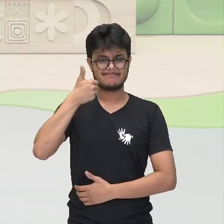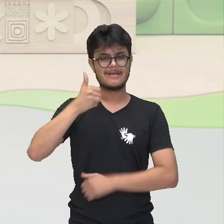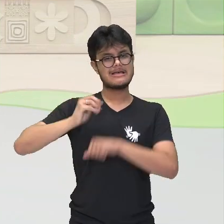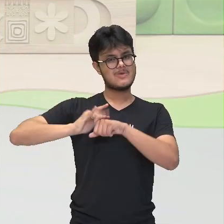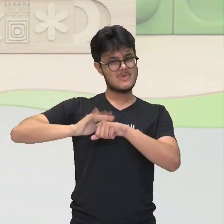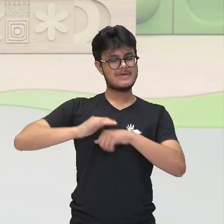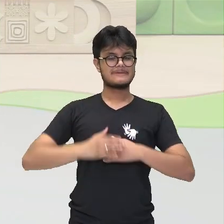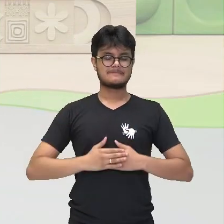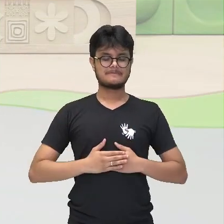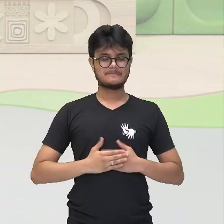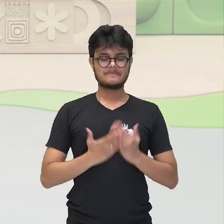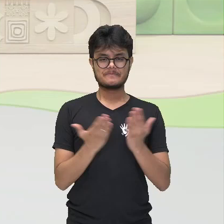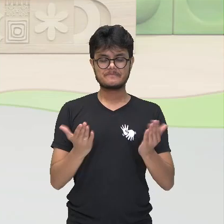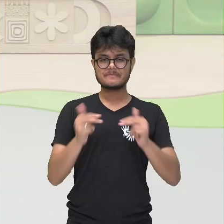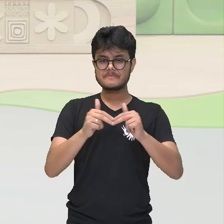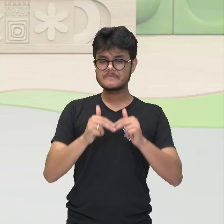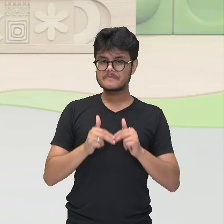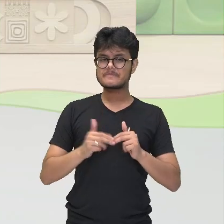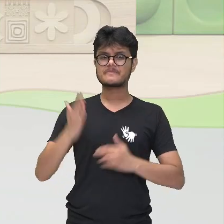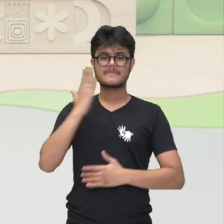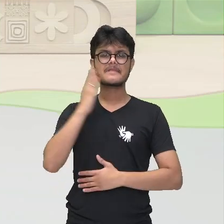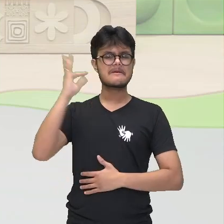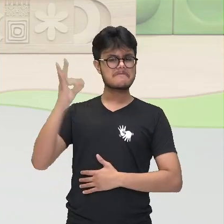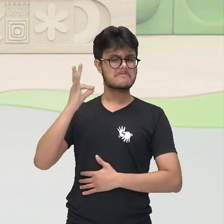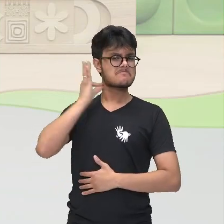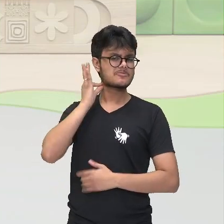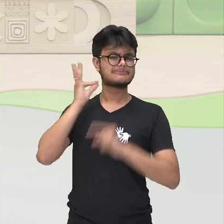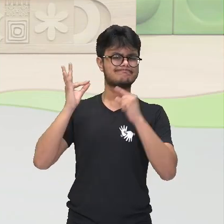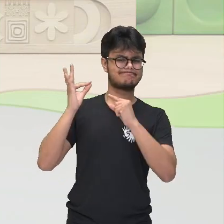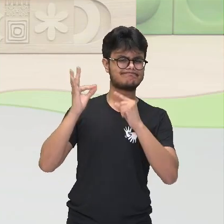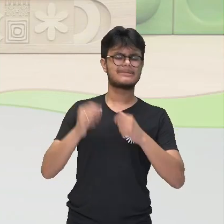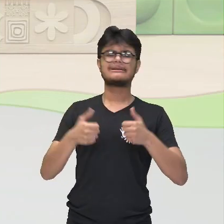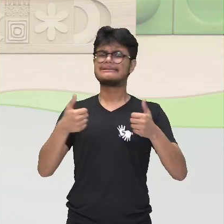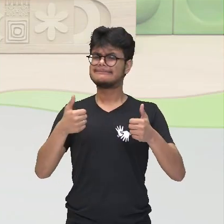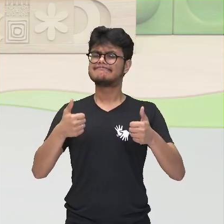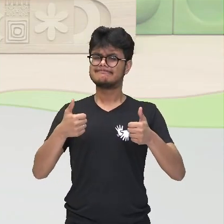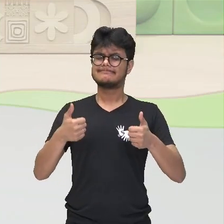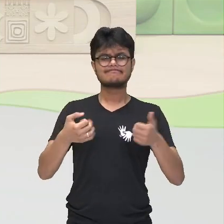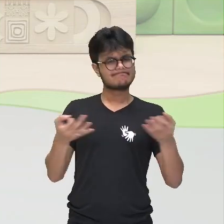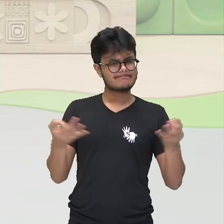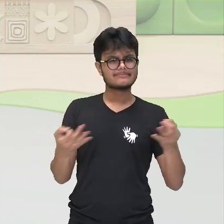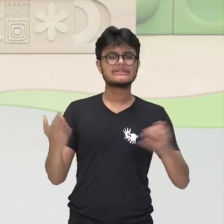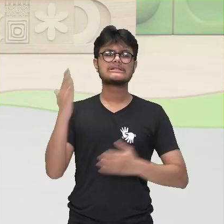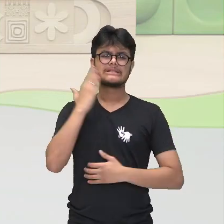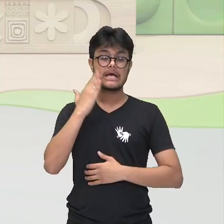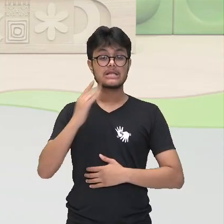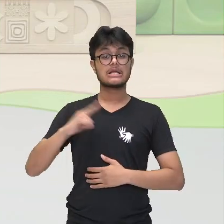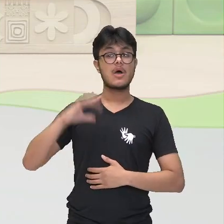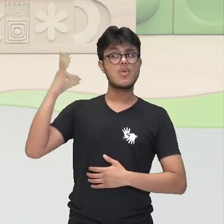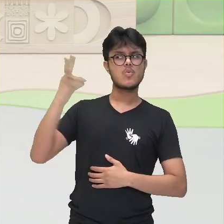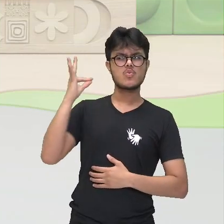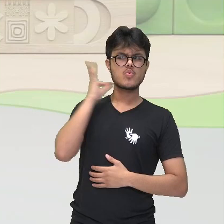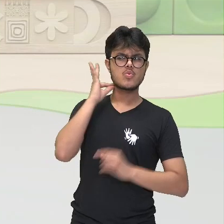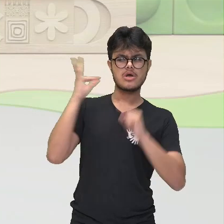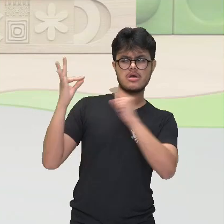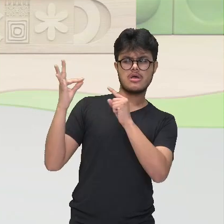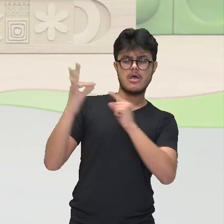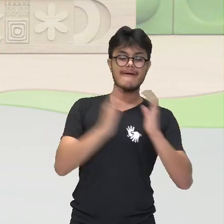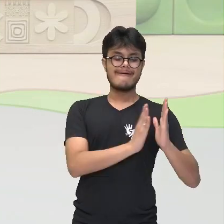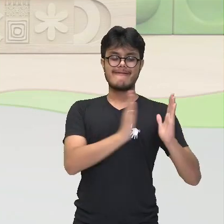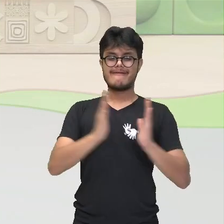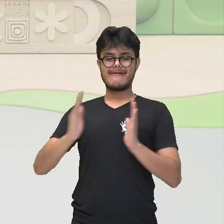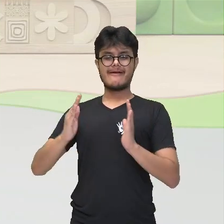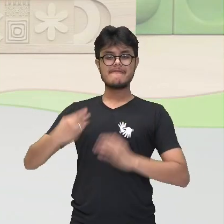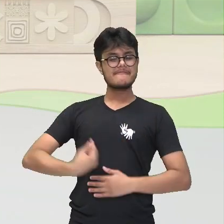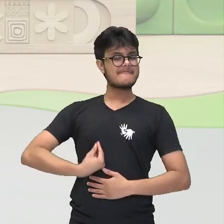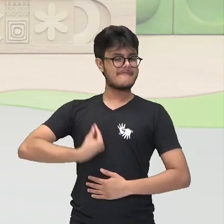doença. Né? Então, a gente já sabe que ele é transmitido por um mosquito, a gente sabe que esse mosquito tem um ciclo de vida. No seu ciclo de vida, ele